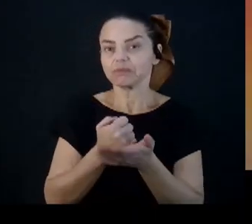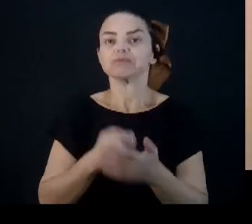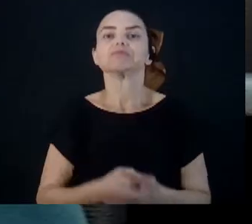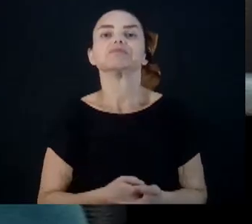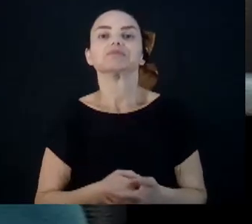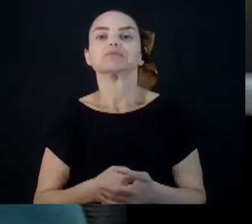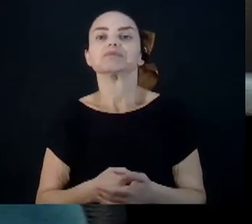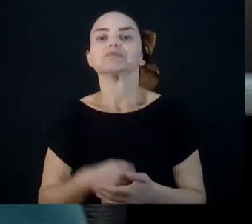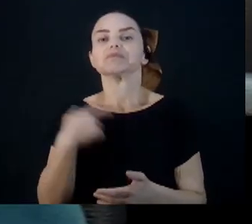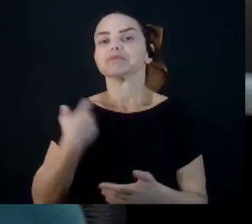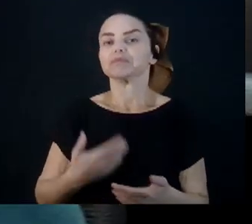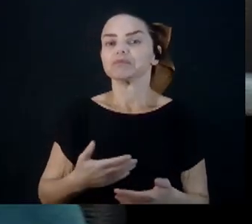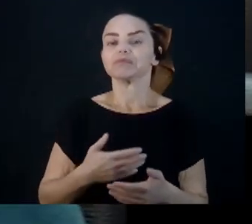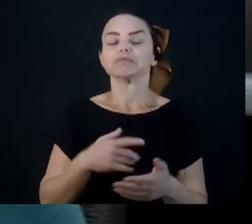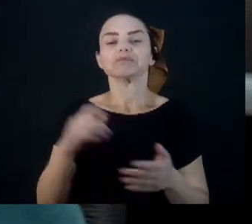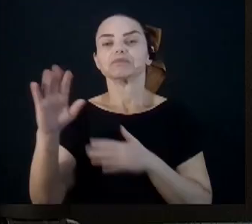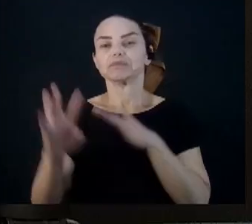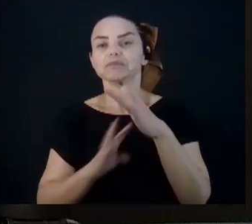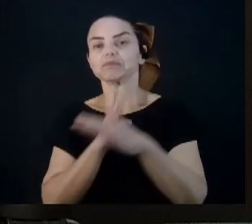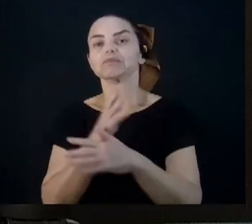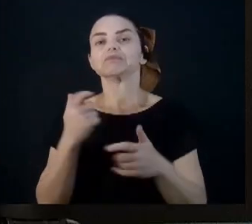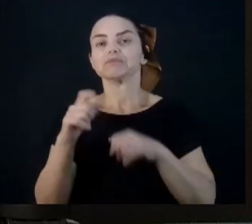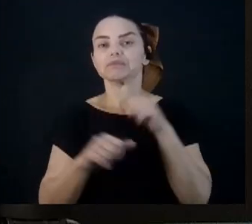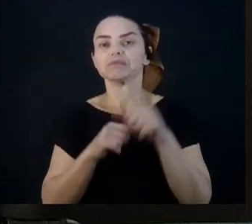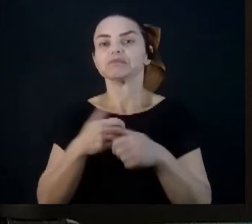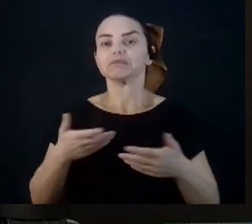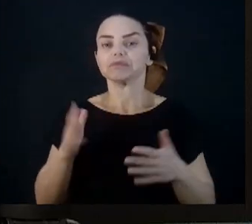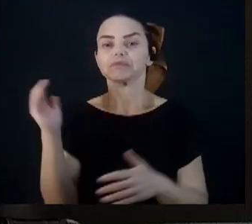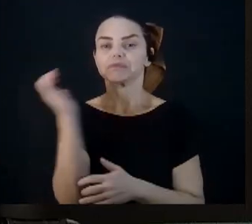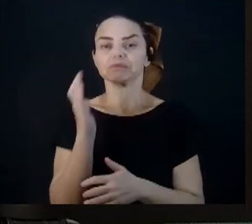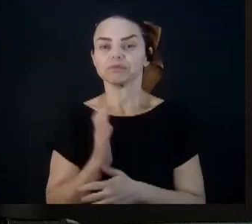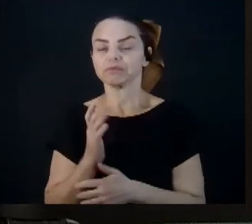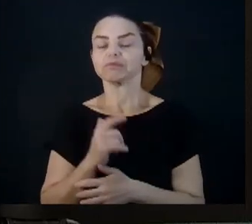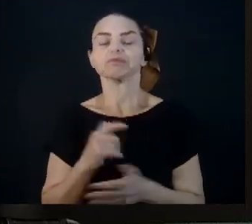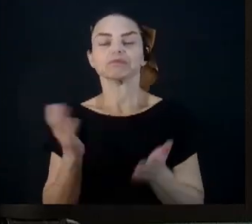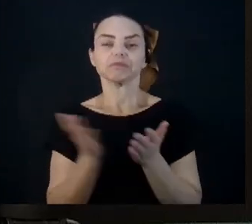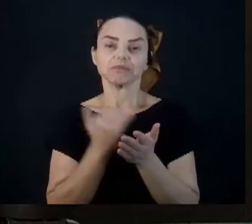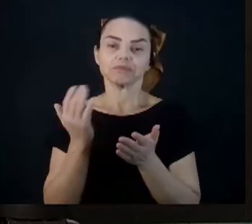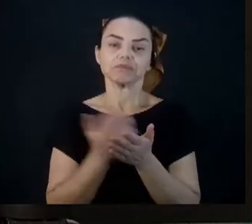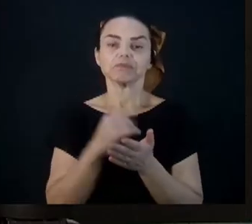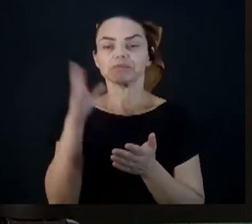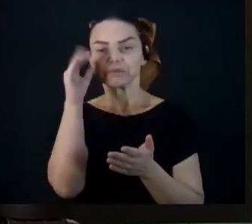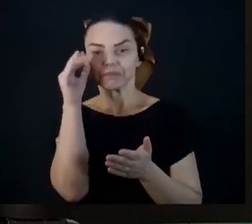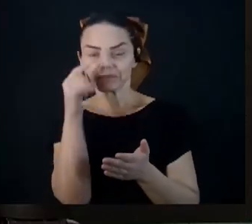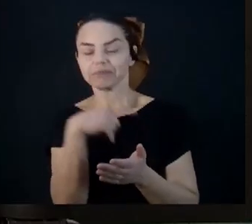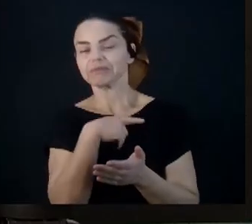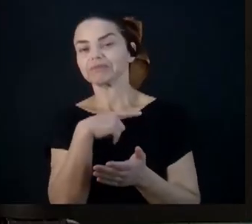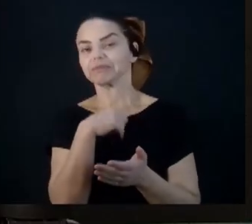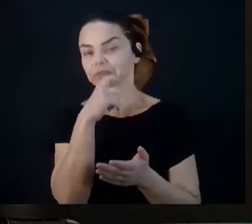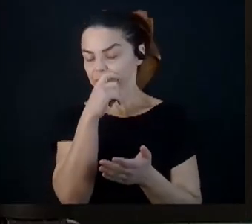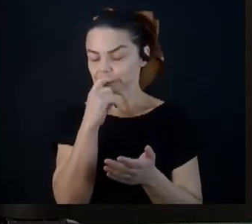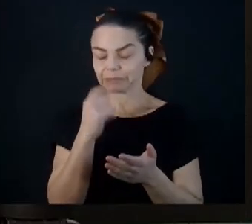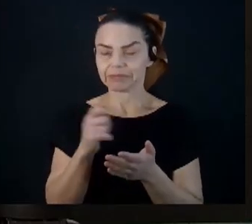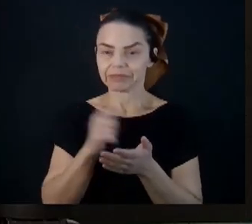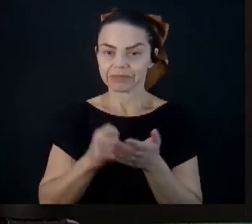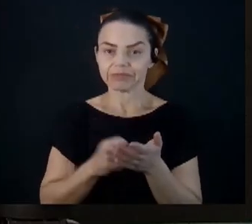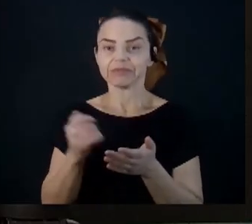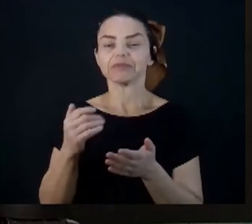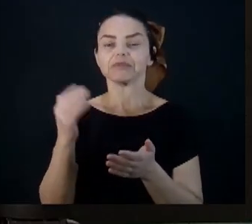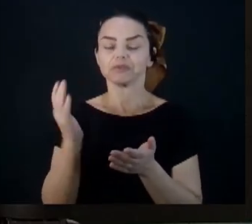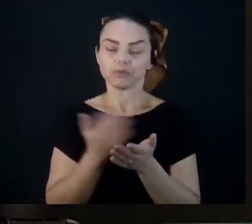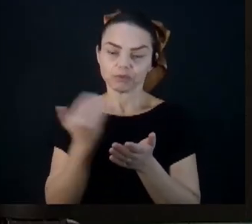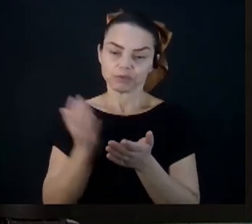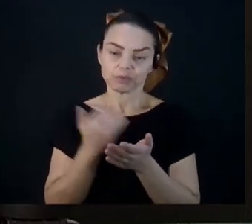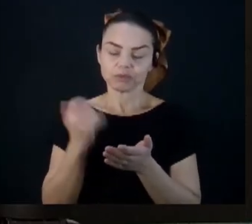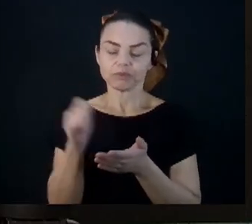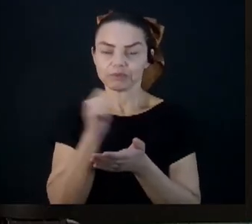naturalizações dos estrangeiros que queriam se tornar brasileiros. Esse é um livro que, curiosamente, tem até menos registros do que outros livros que registram os